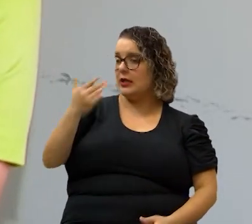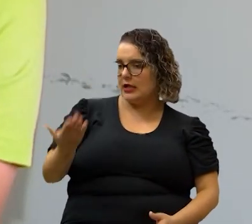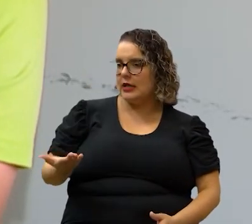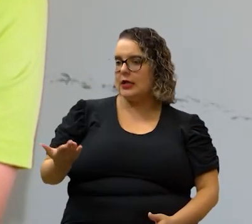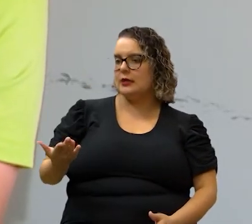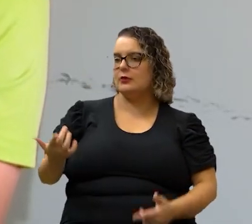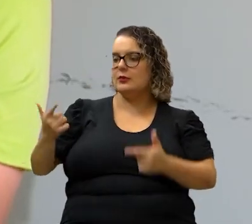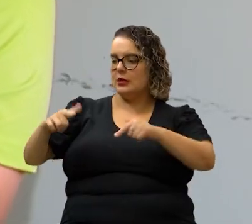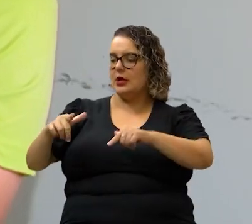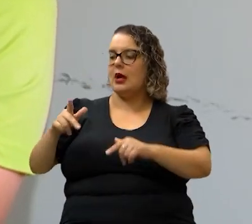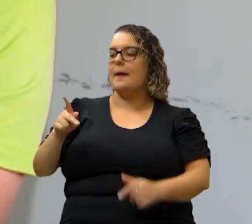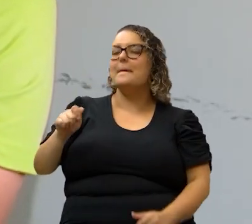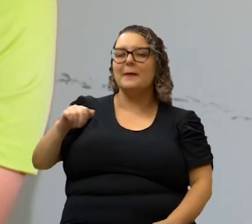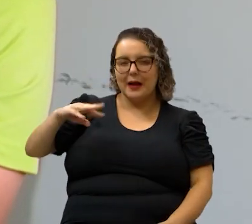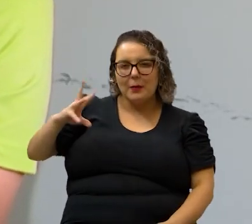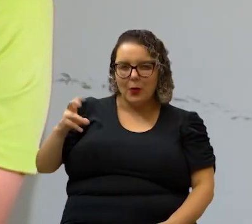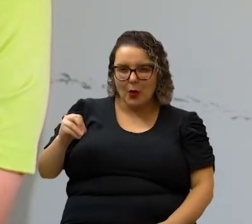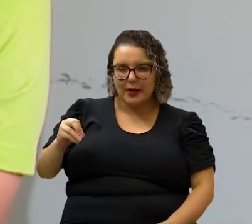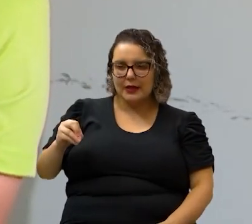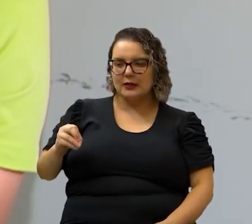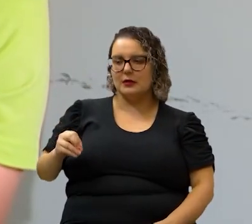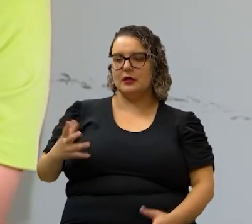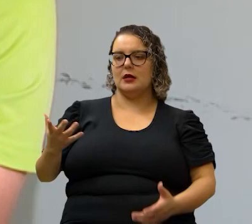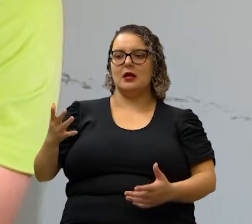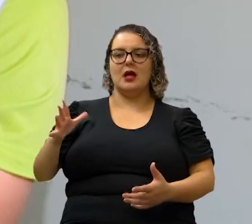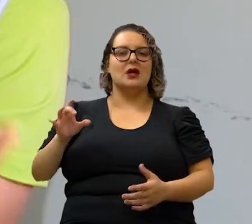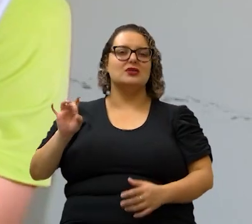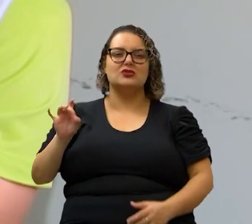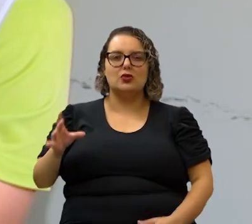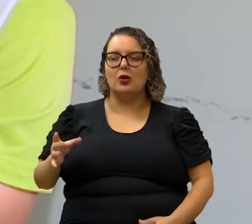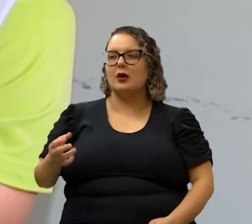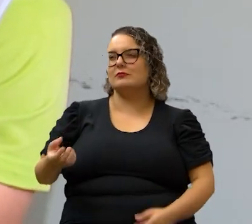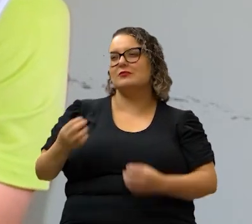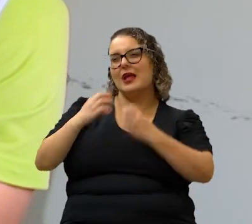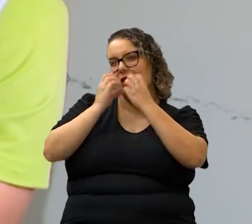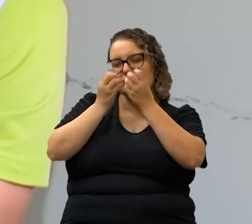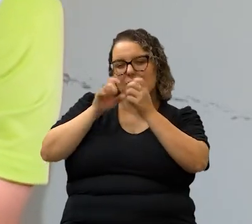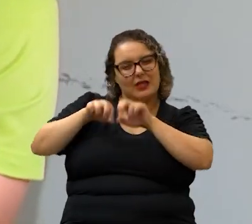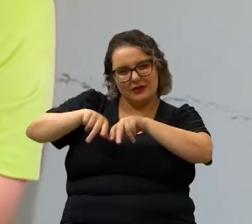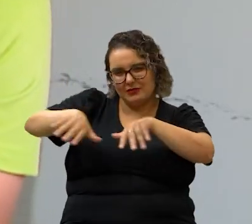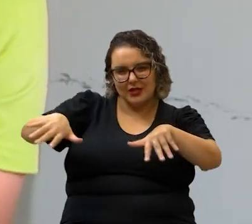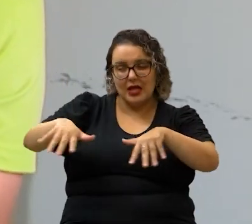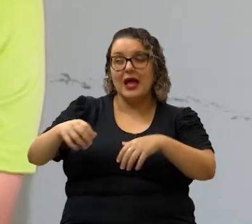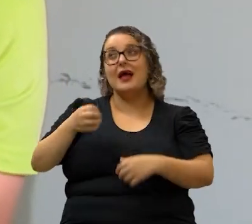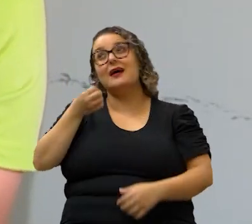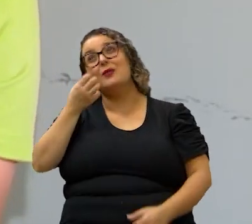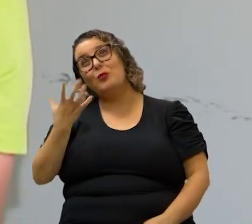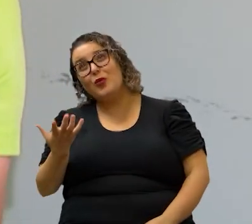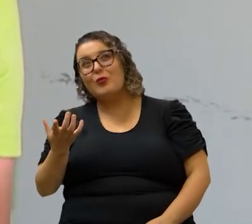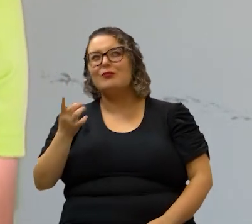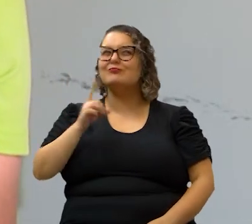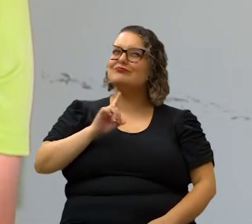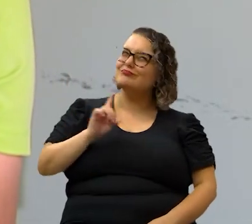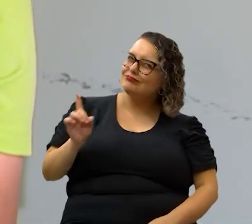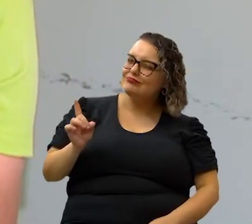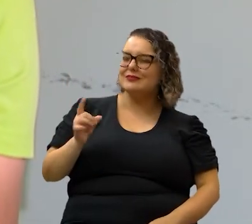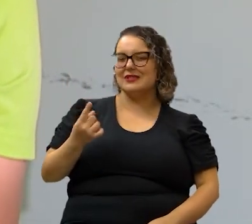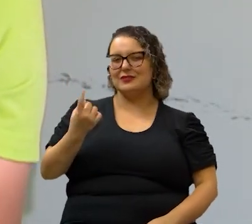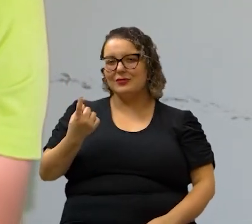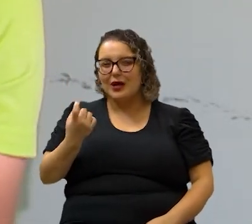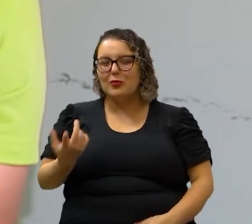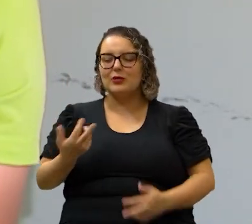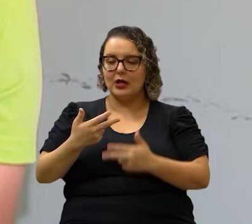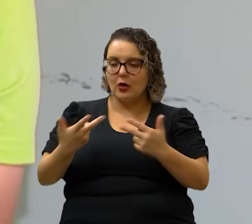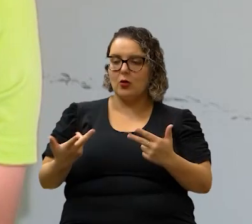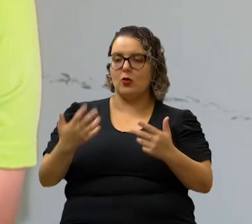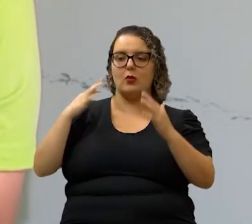falava de Cantinho da Pamonha, a gente concentrava muito, então era só pamonha e derivados de milho. Isso era bom, mas não era esse o